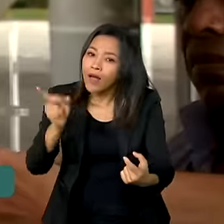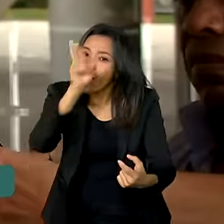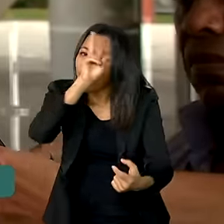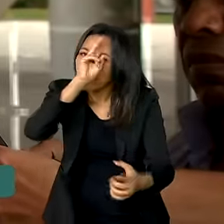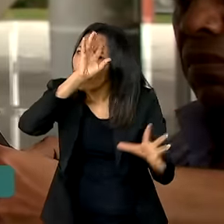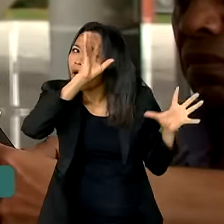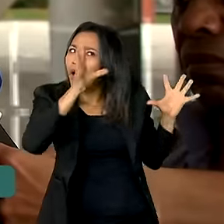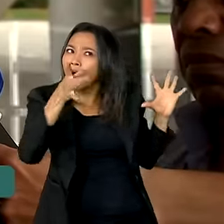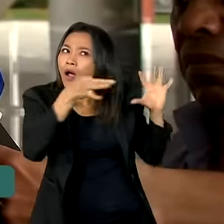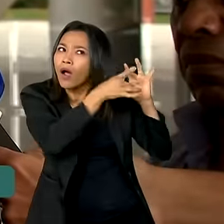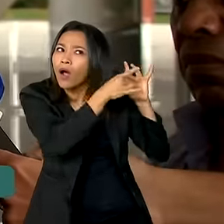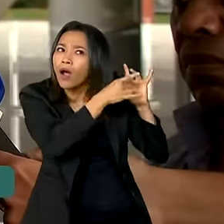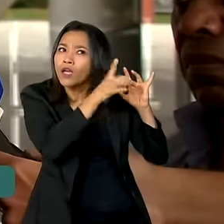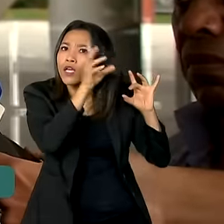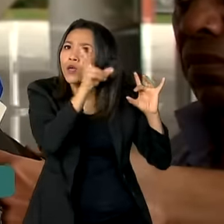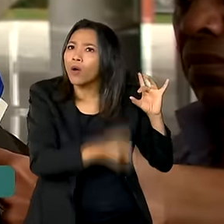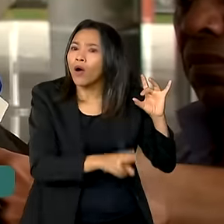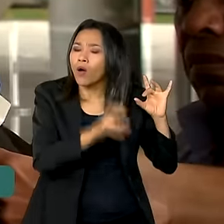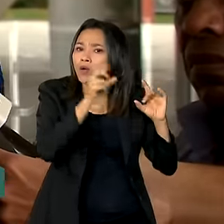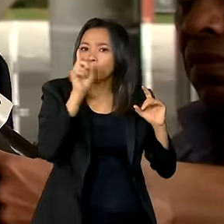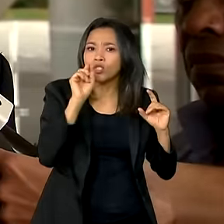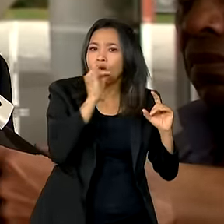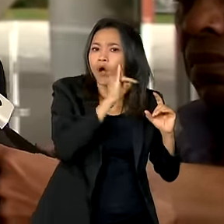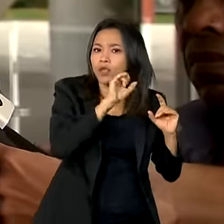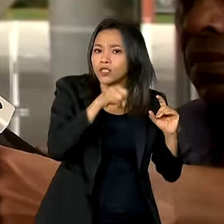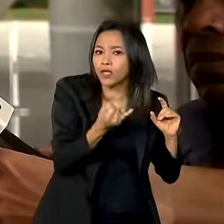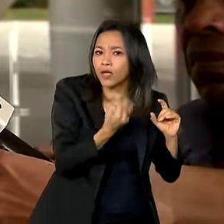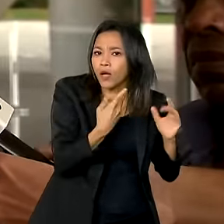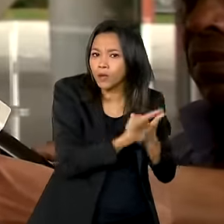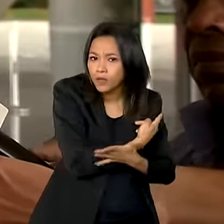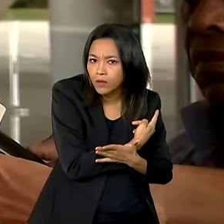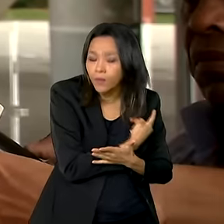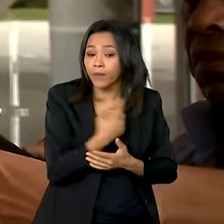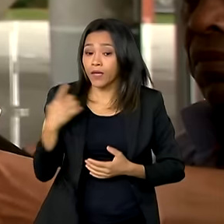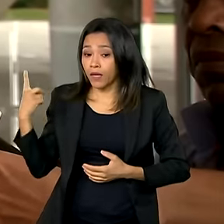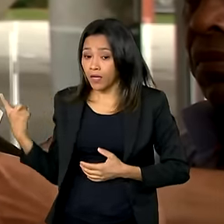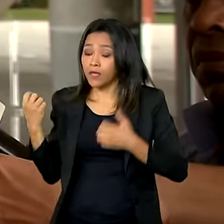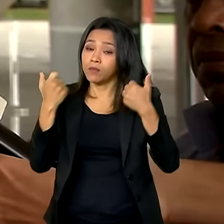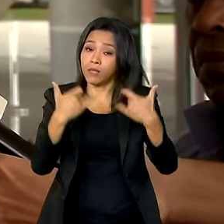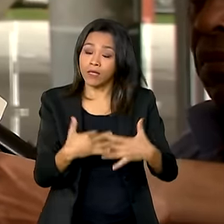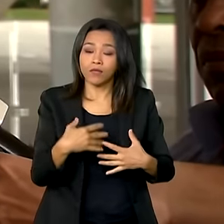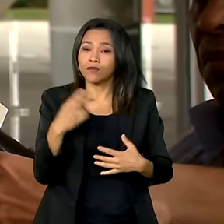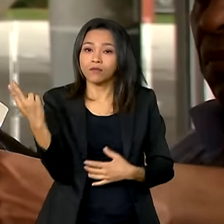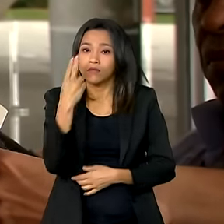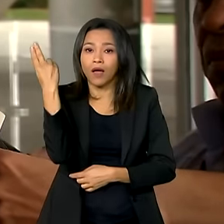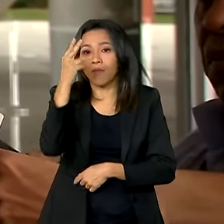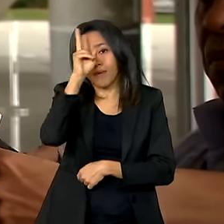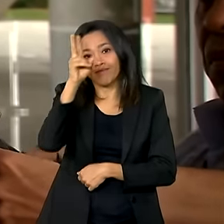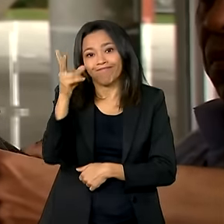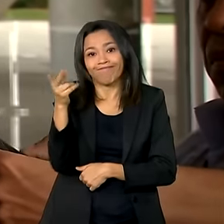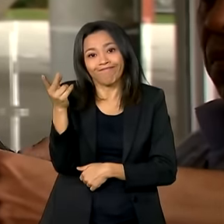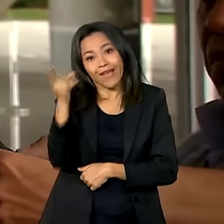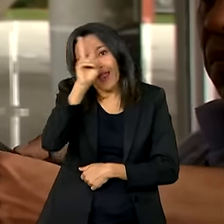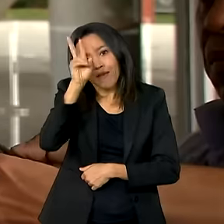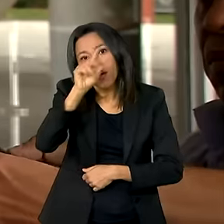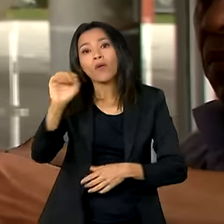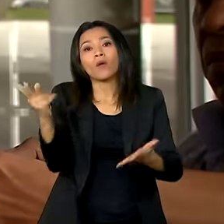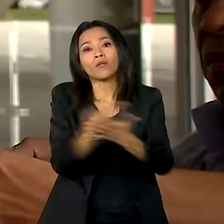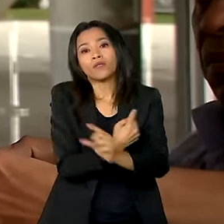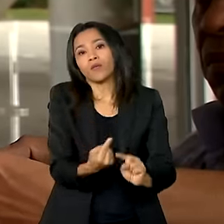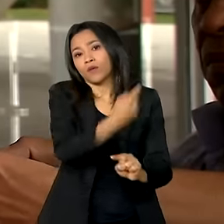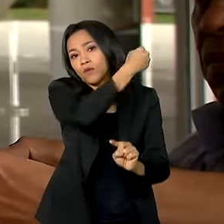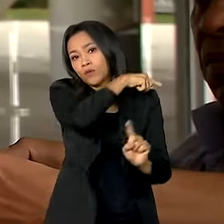Não tem como você ver essa situação sem relembrar o que foram os atos